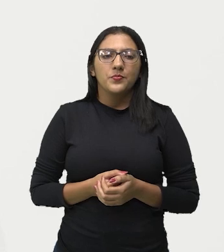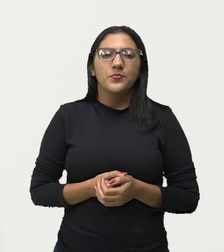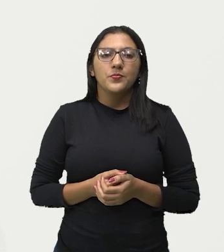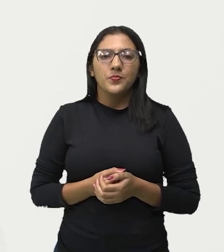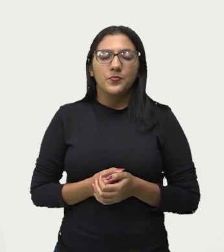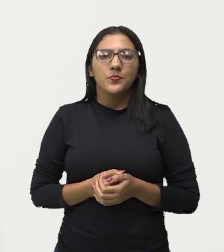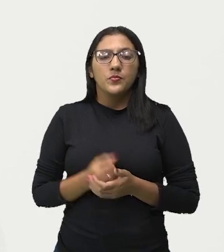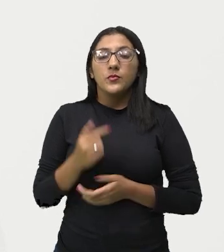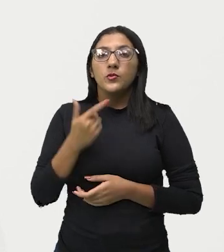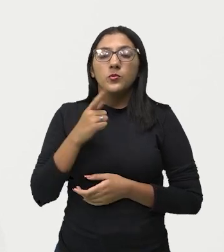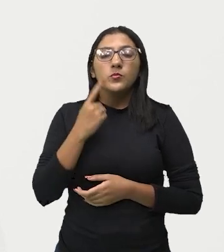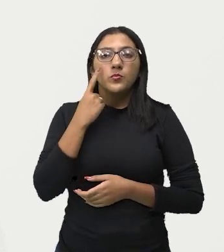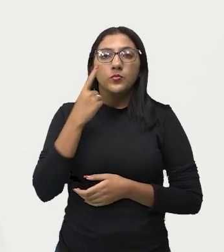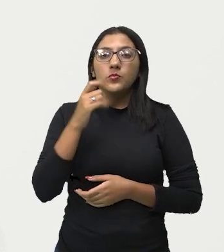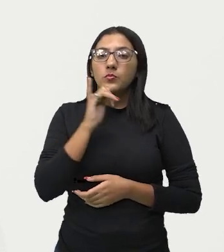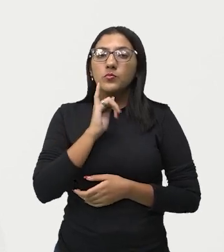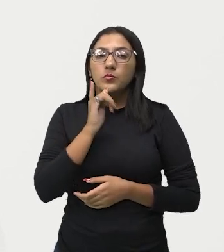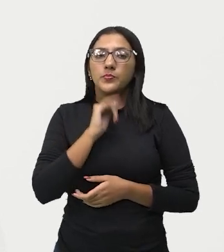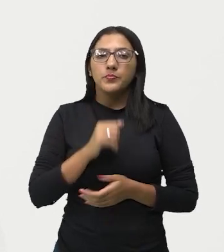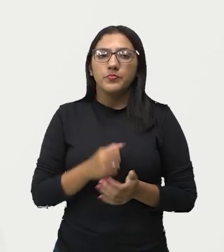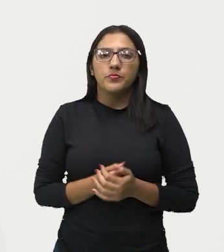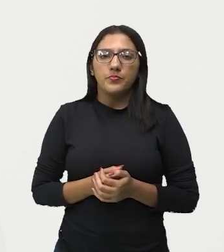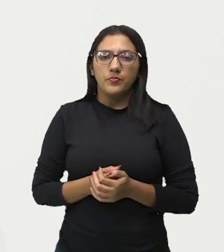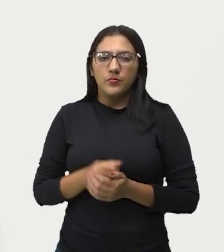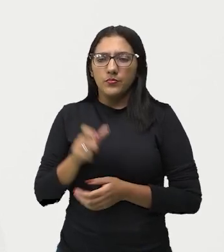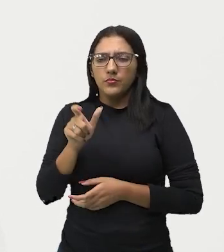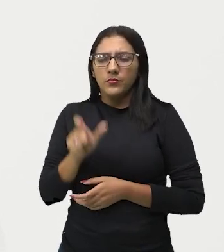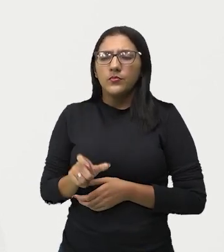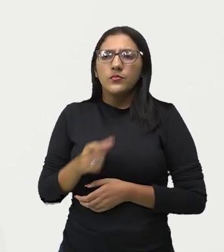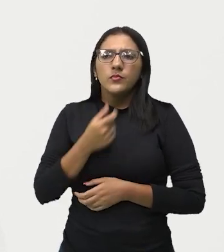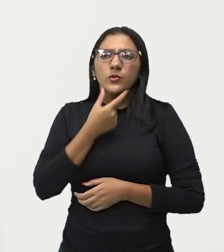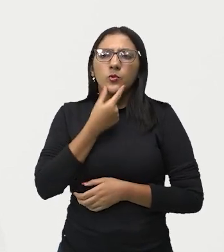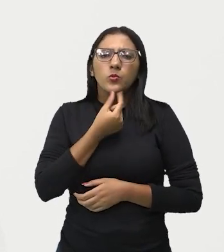Vejamos aí um exemplo. Carlos aplicou